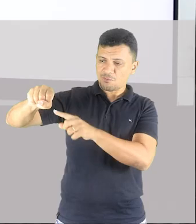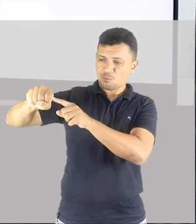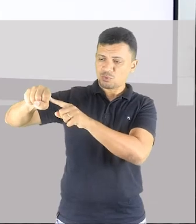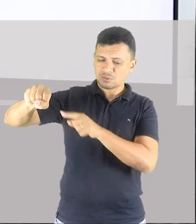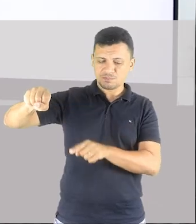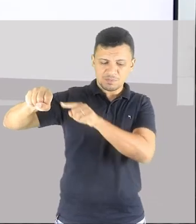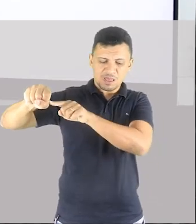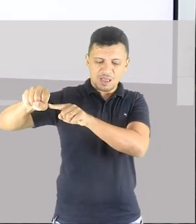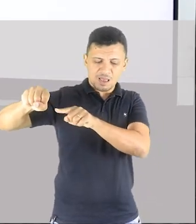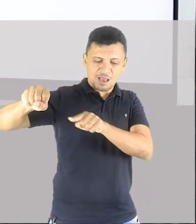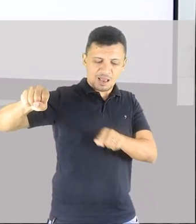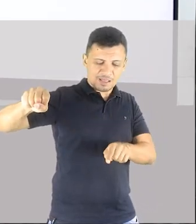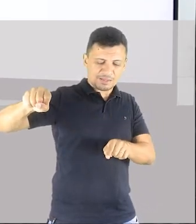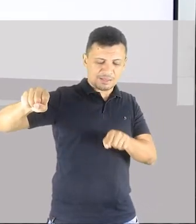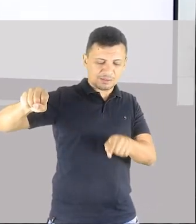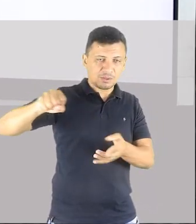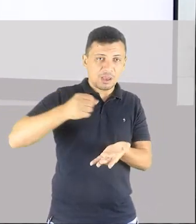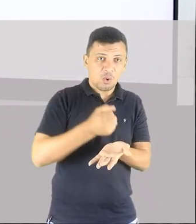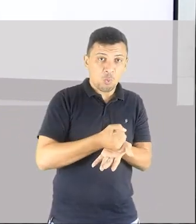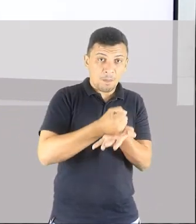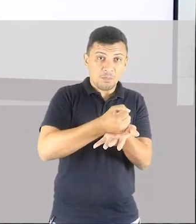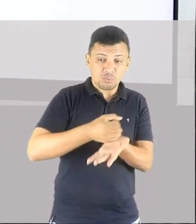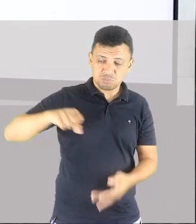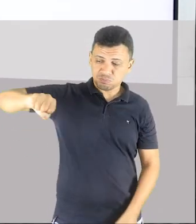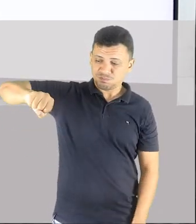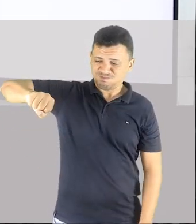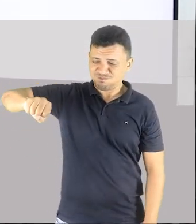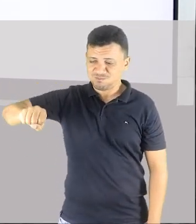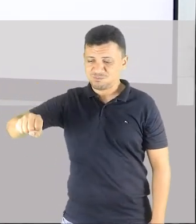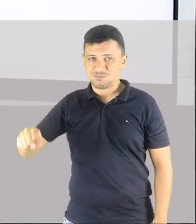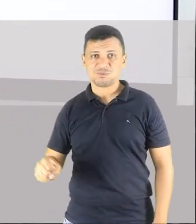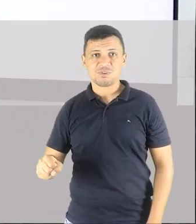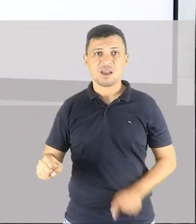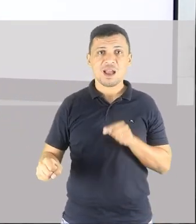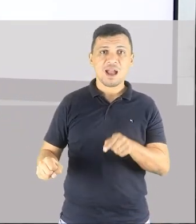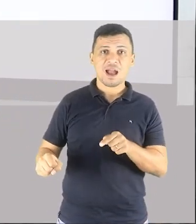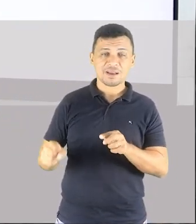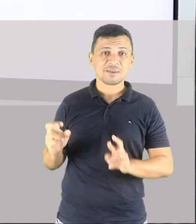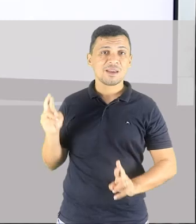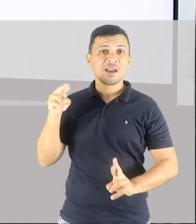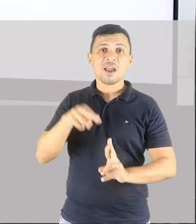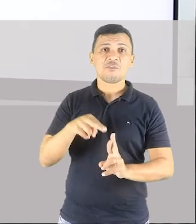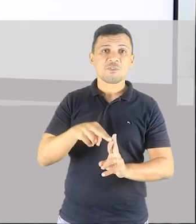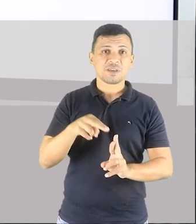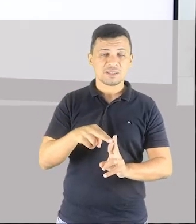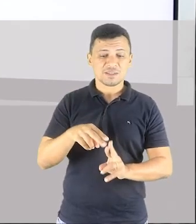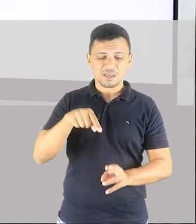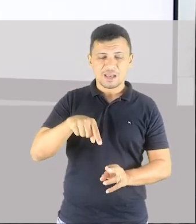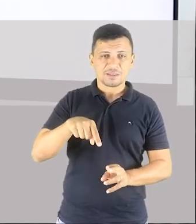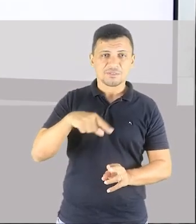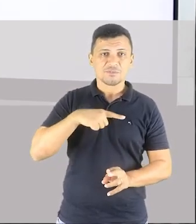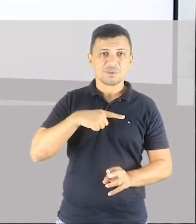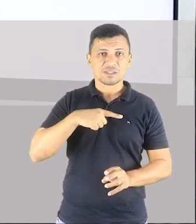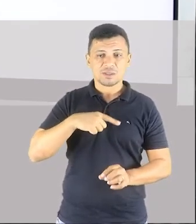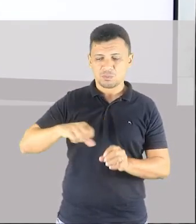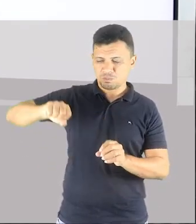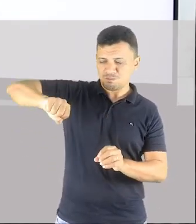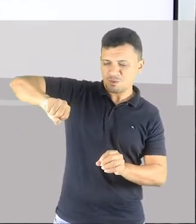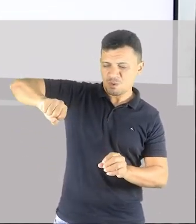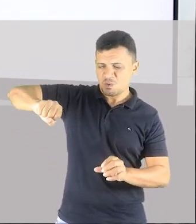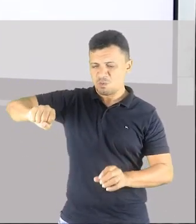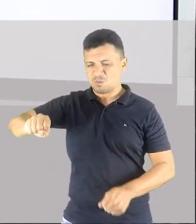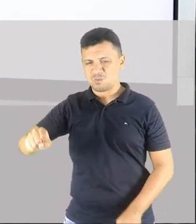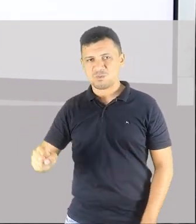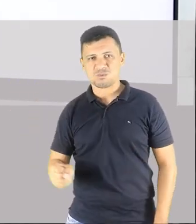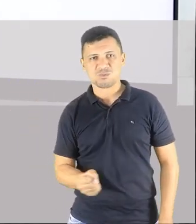força até o ponto de apoio. O que seria o ponto de apoio? É a referência onde o corpo vai girar em torno dele, certo? Que